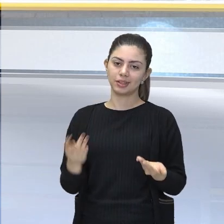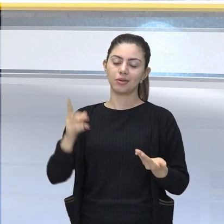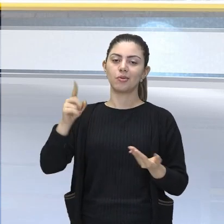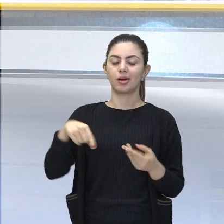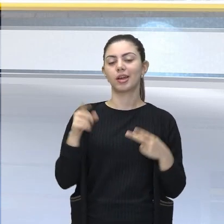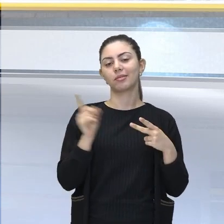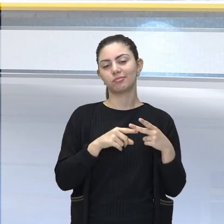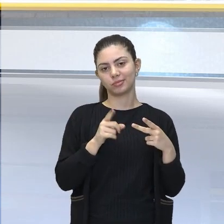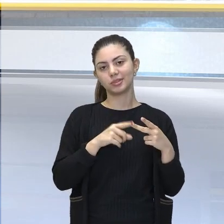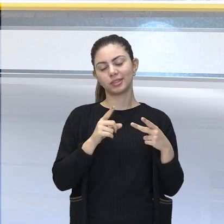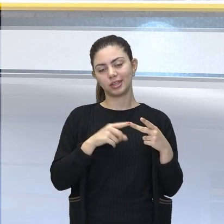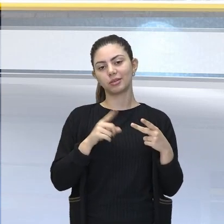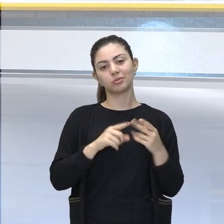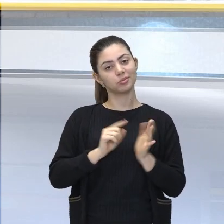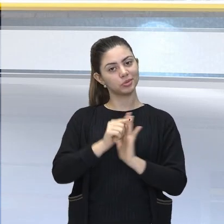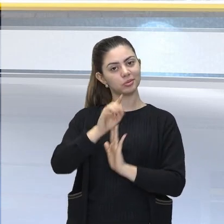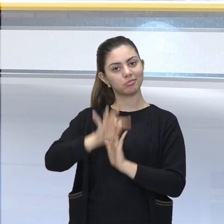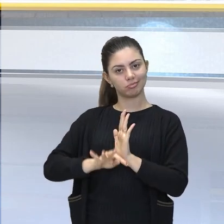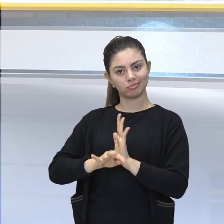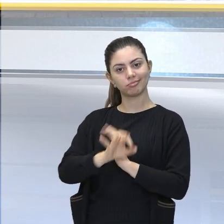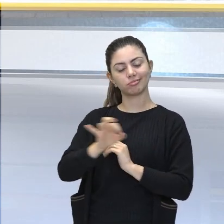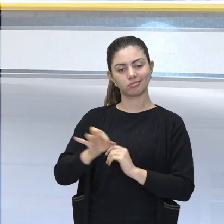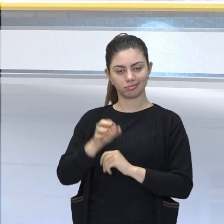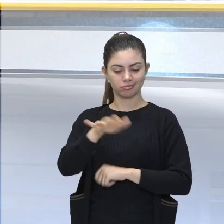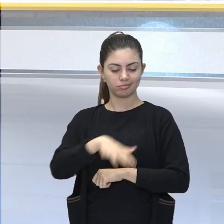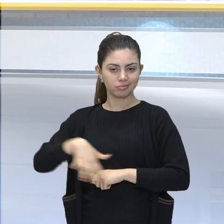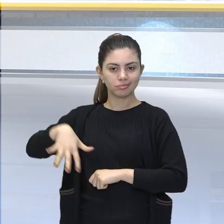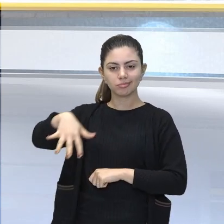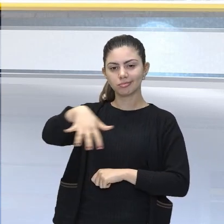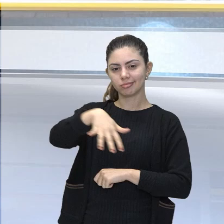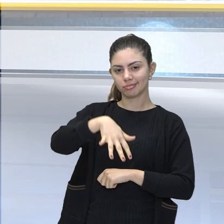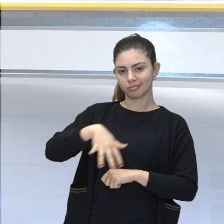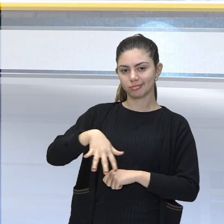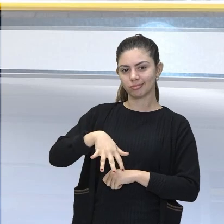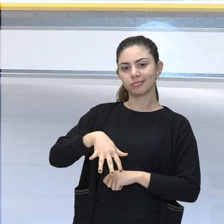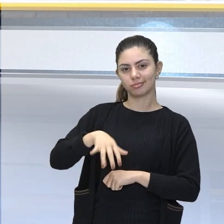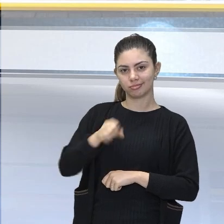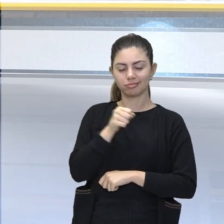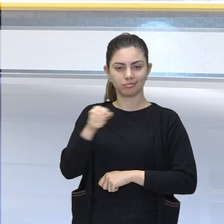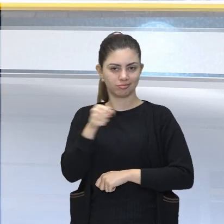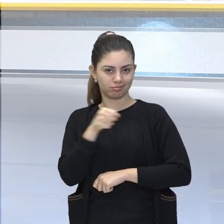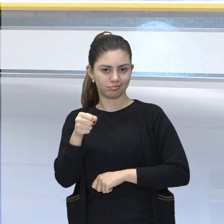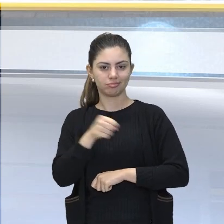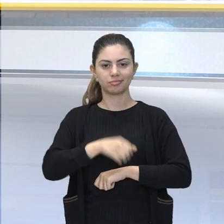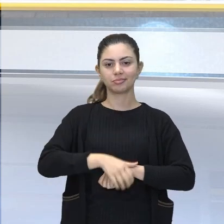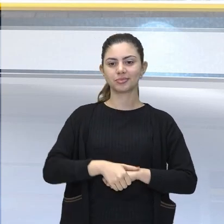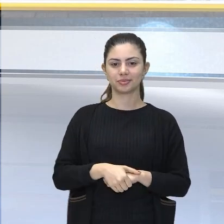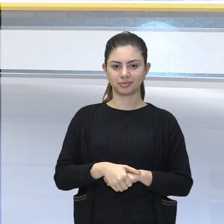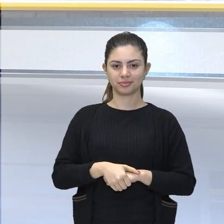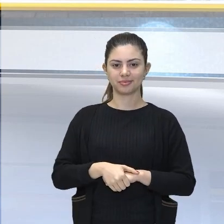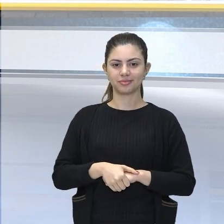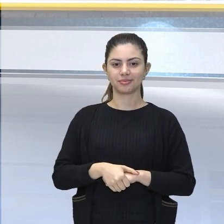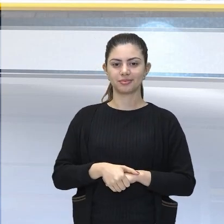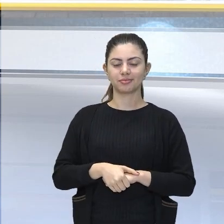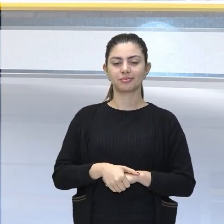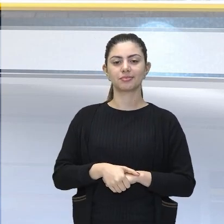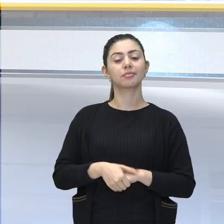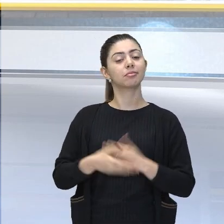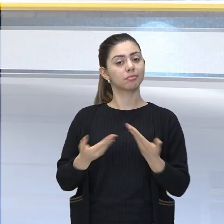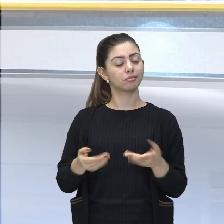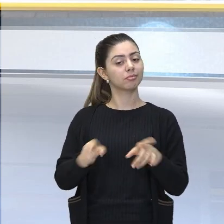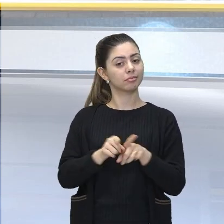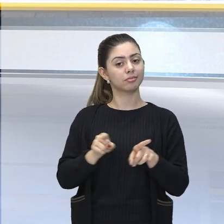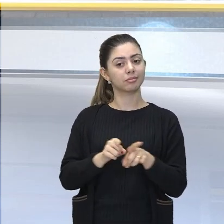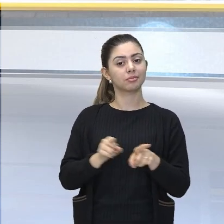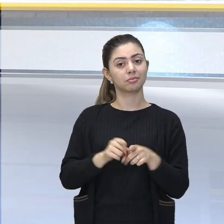dos gêneros textuais ainda, né, nessa abordagem dos gêneros jornalísticos, assim como